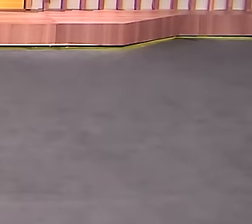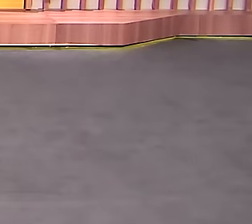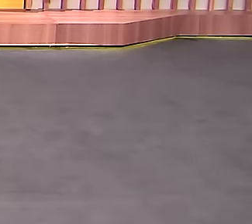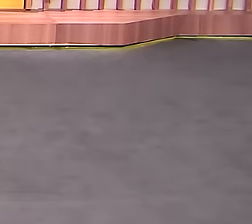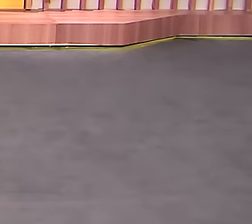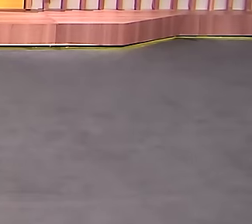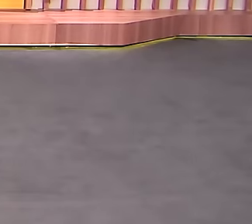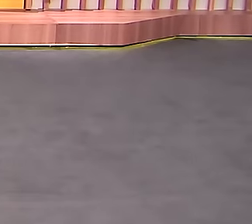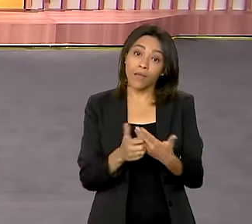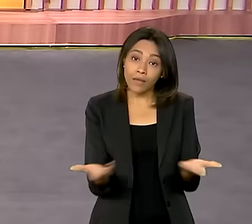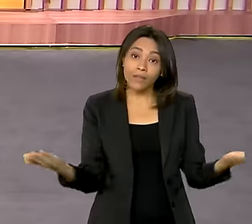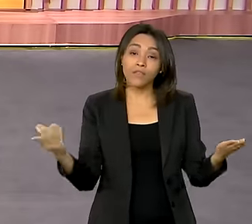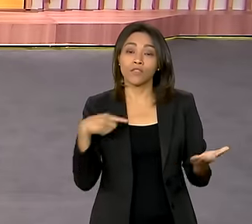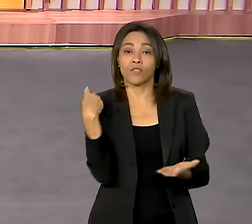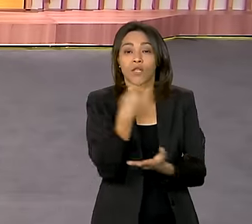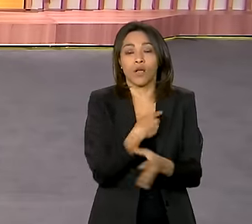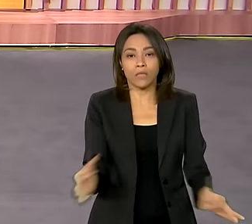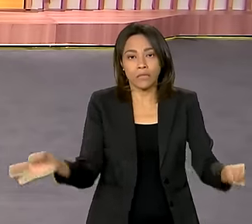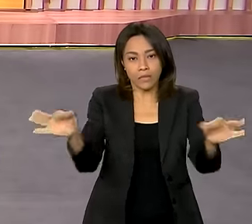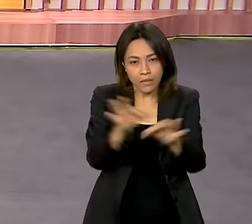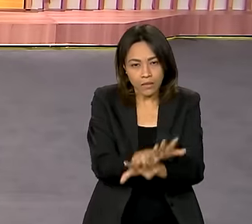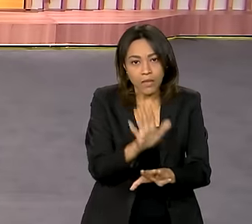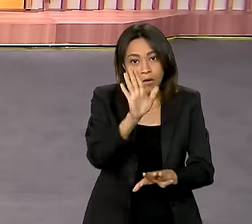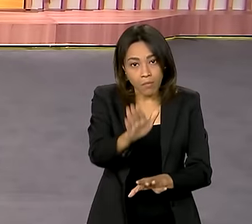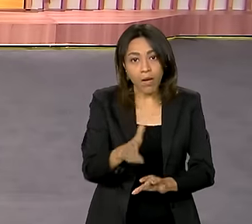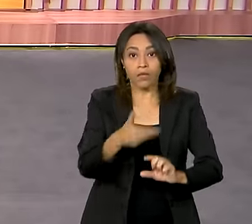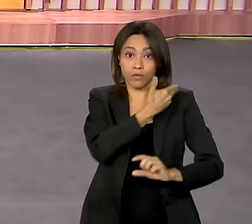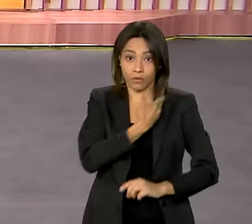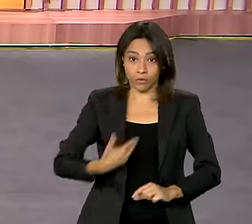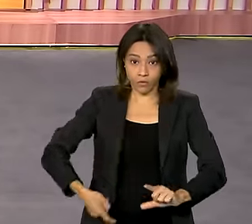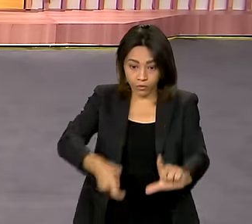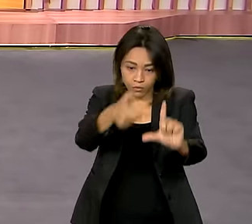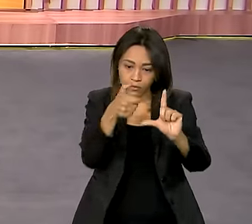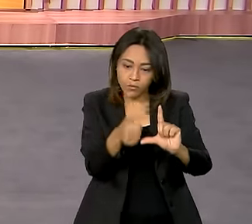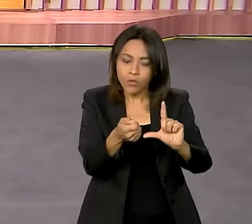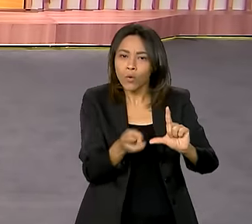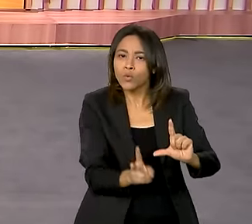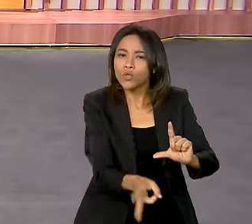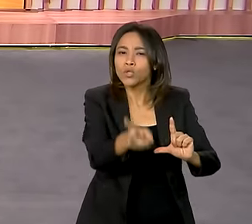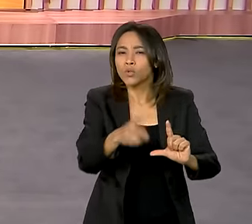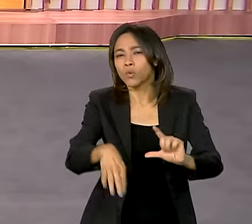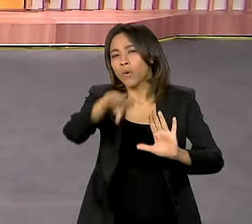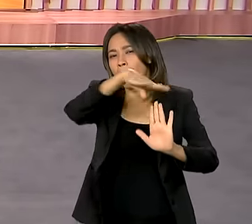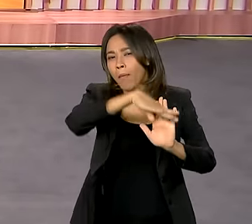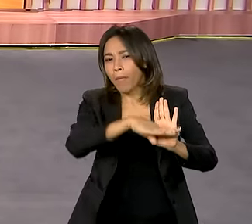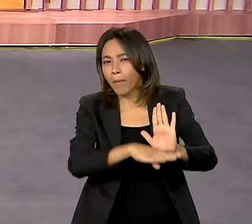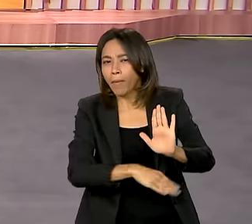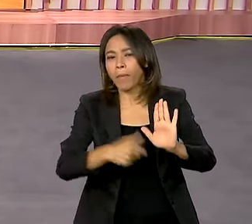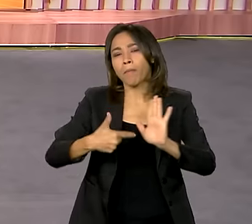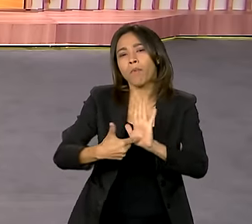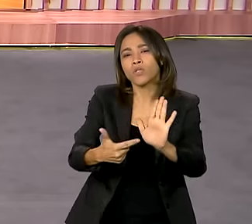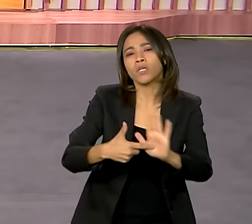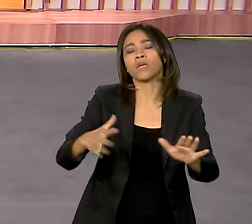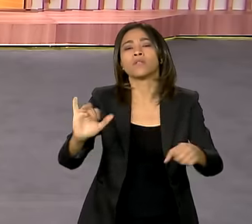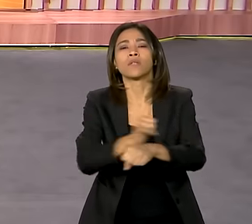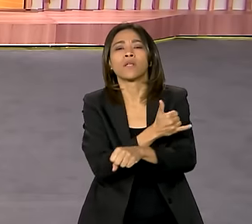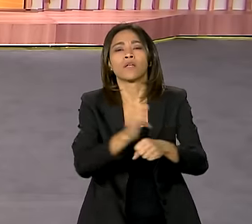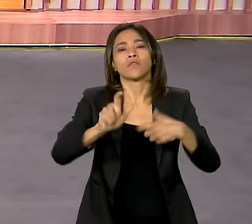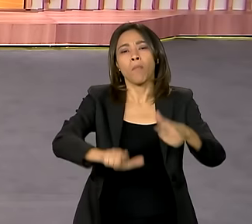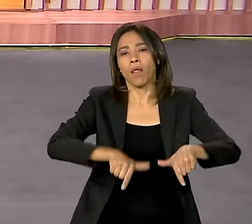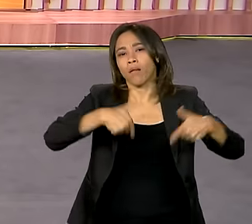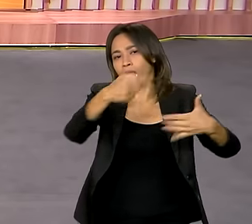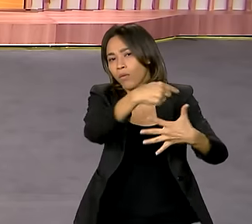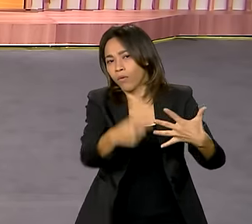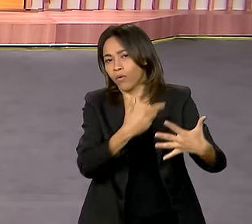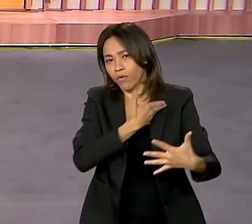É isso, o Brasil em Dia fica por aqui, mas o Canal Gov segue com a programação, mostrando todas as ações do governo federal, com